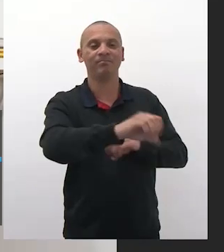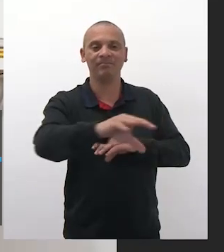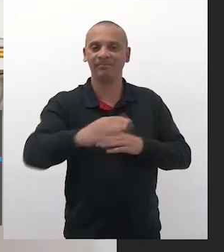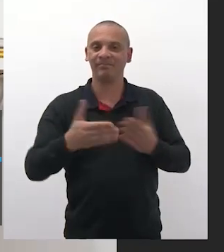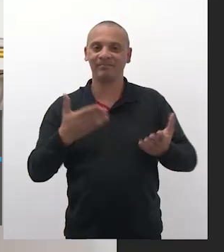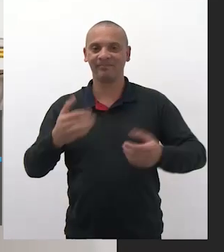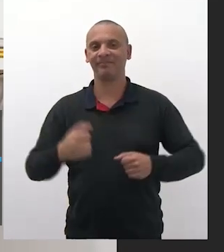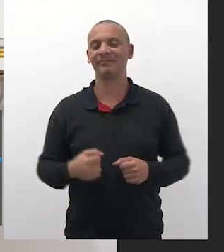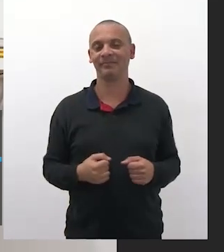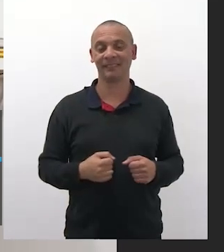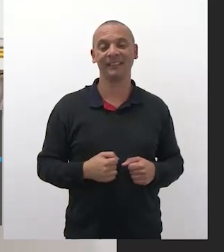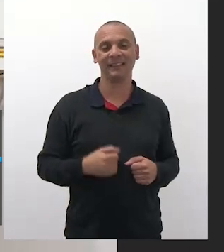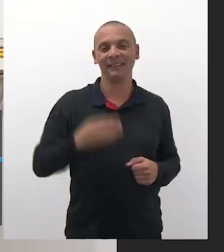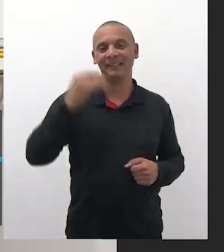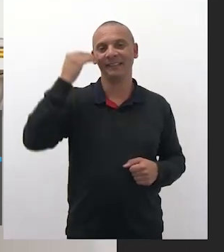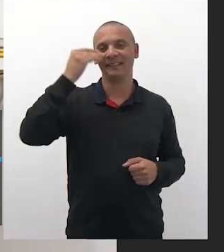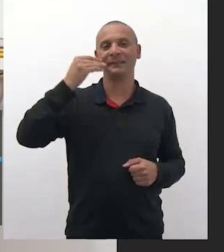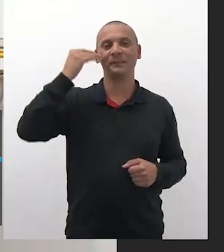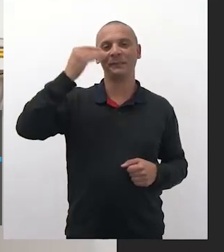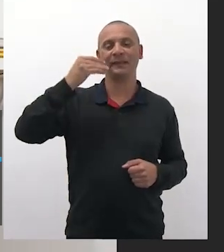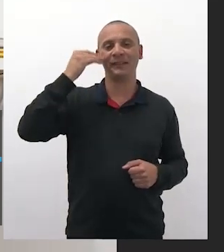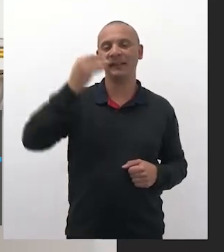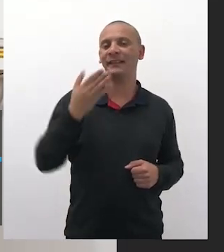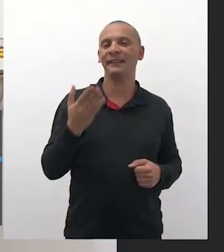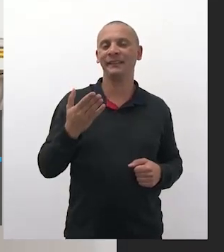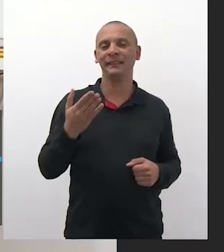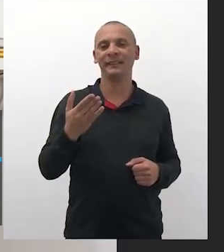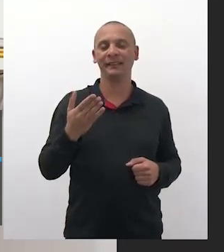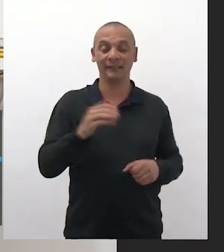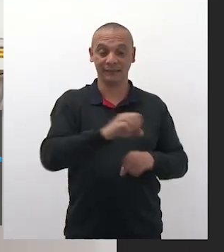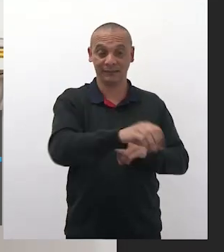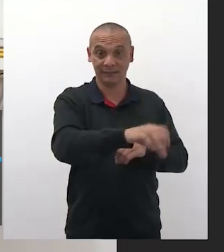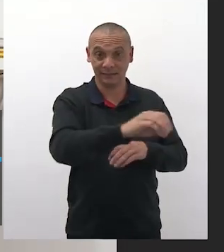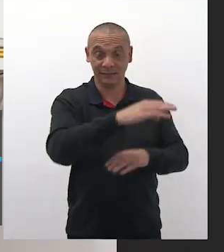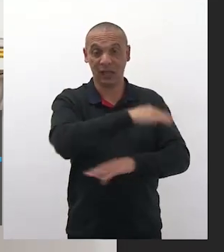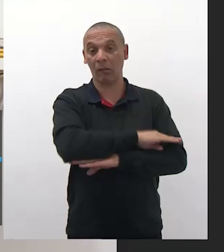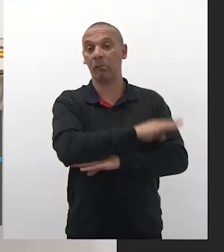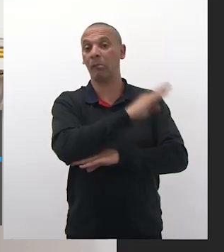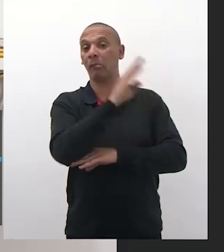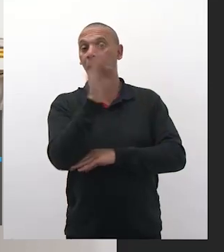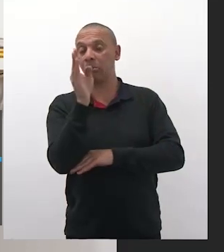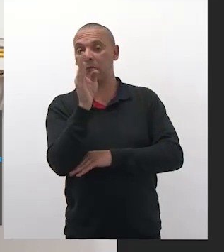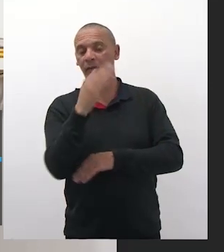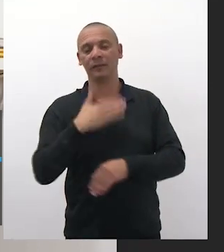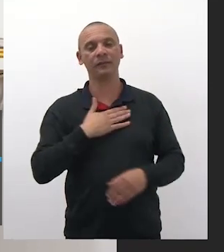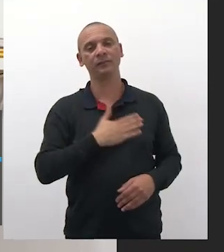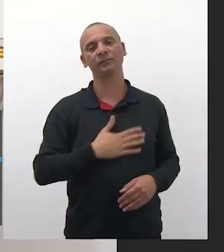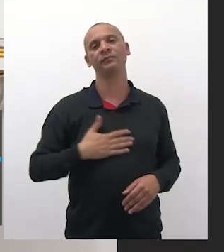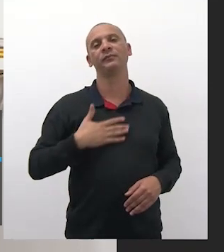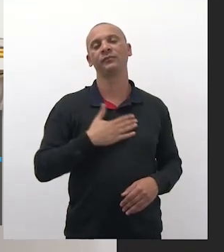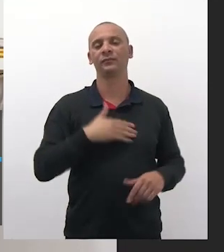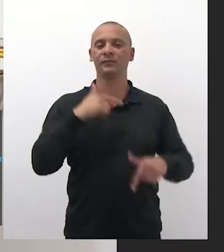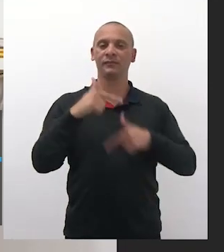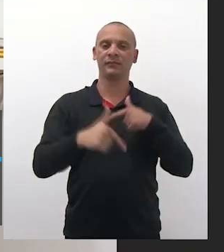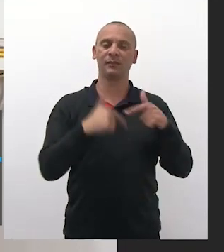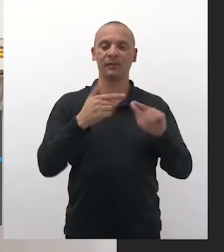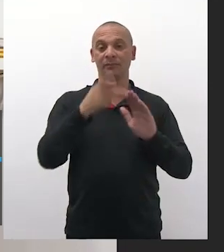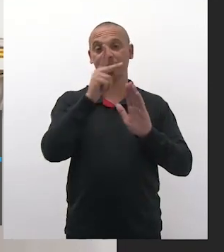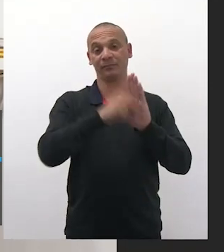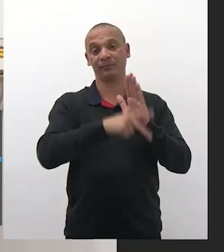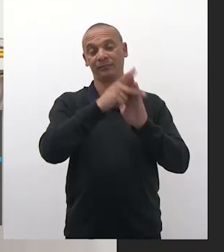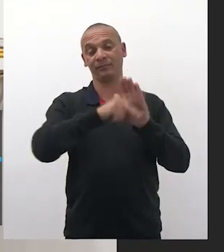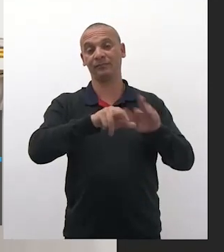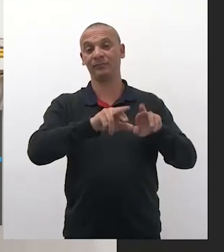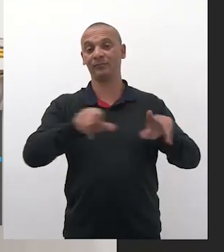Foi muito, assim, a experiência no ensino integral, que eu sempre gostei muito de trabalhar com